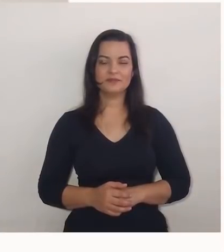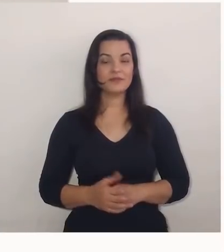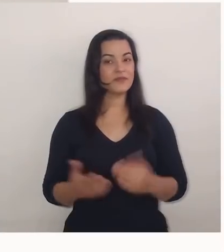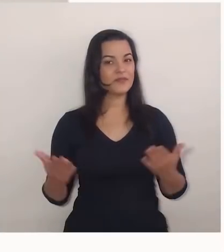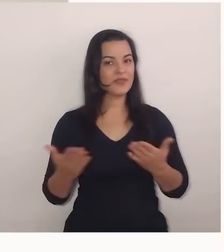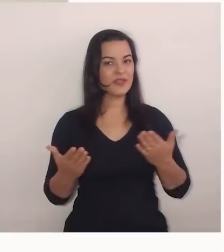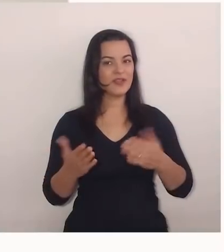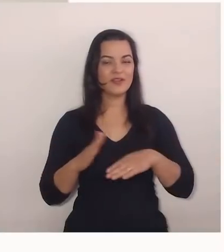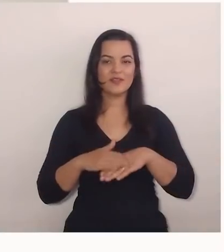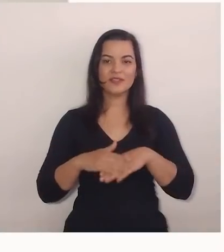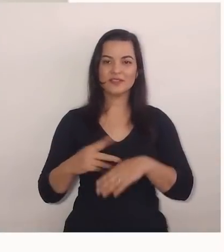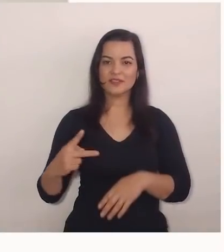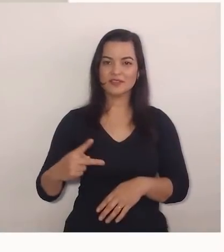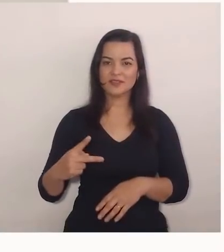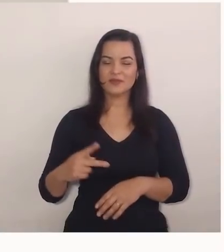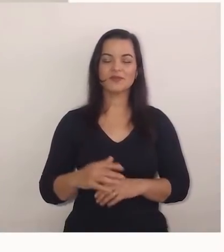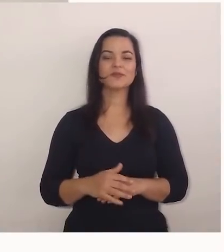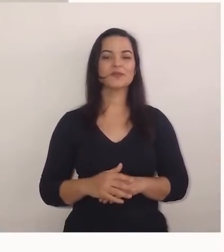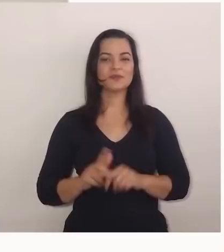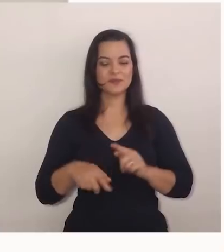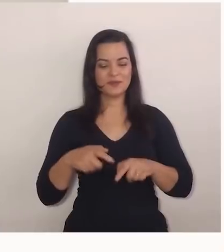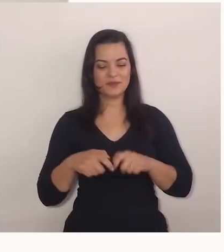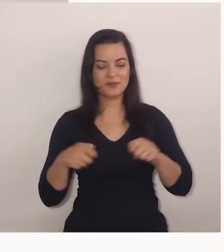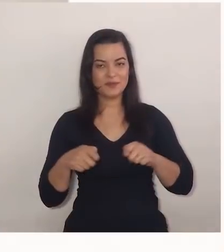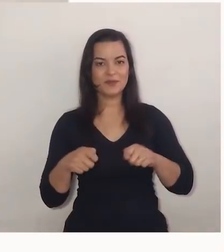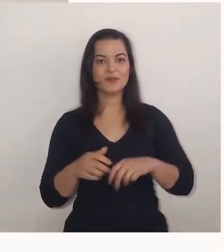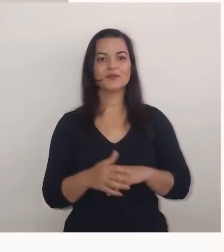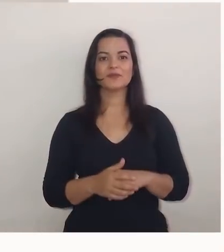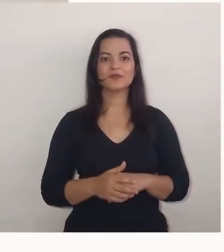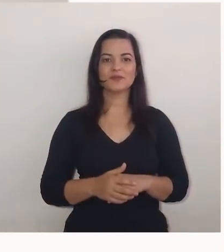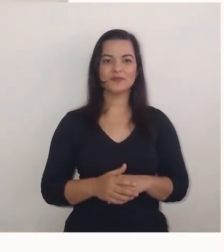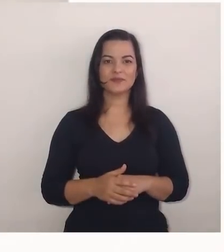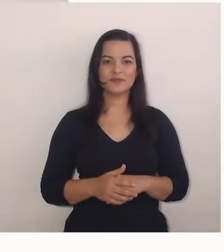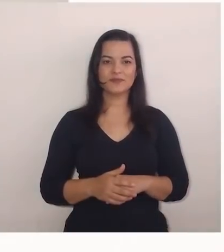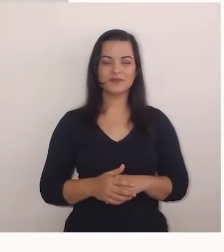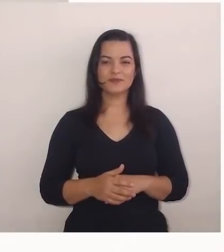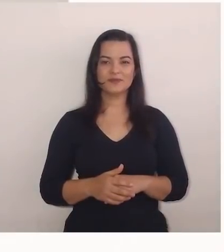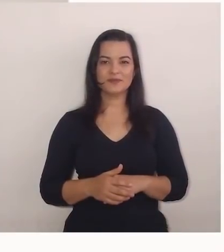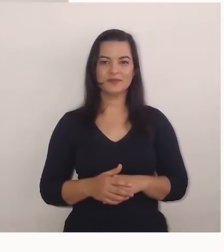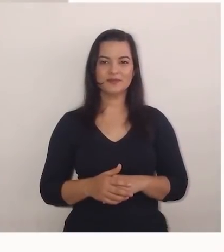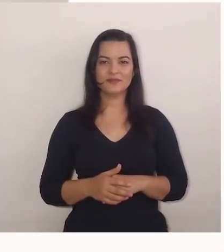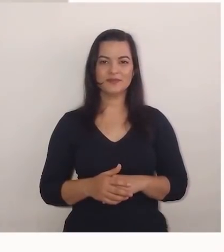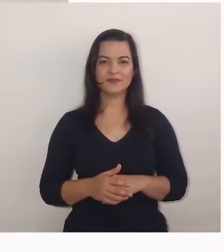E agora eu vou fazer o segundo nó na extremidade desse tecido.